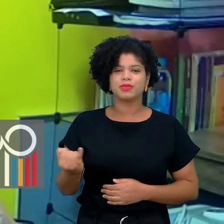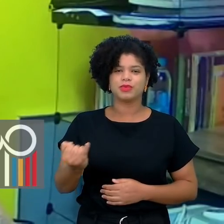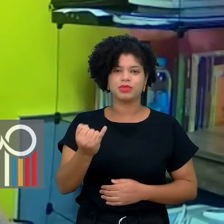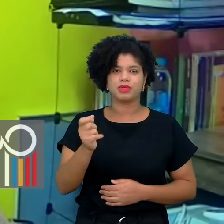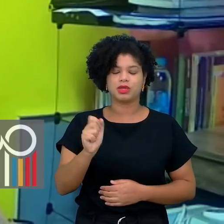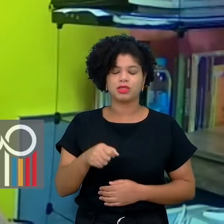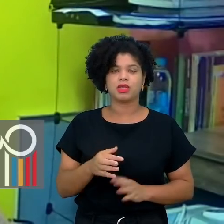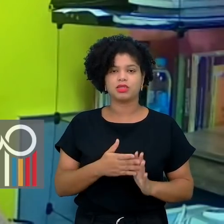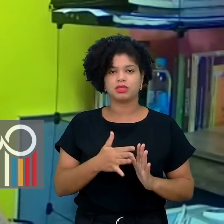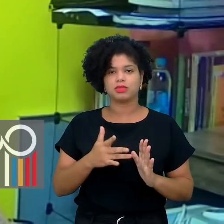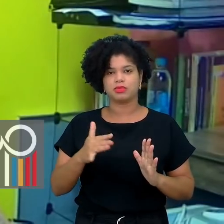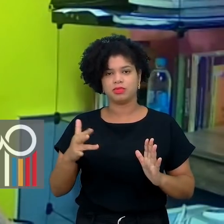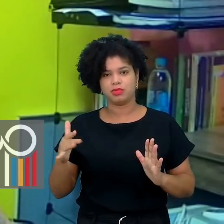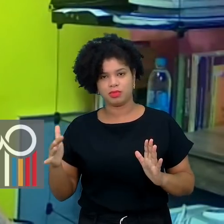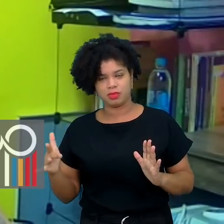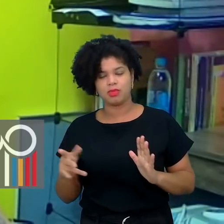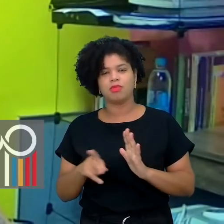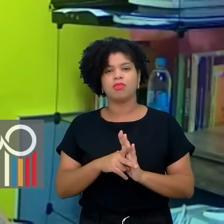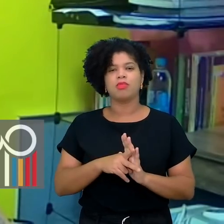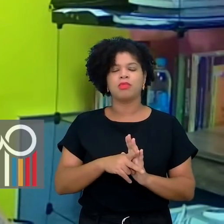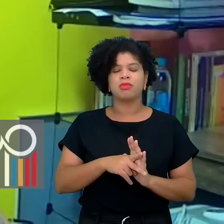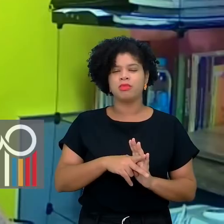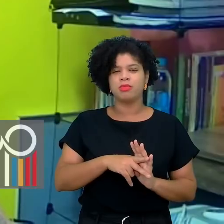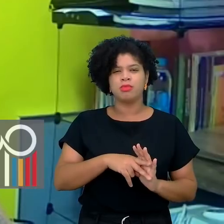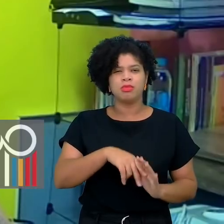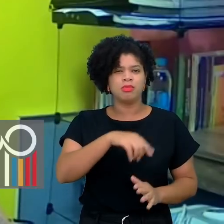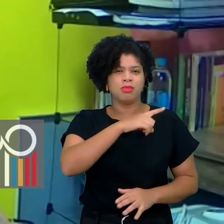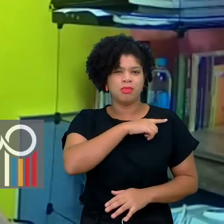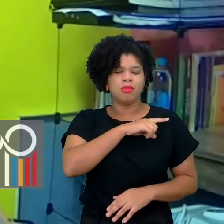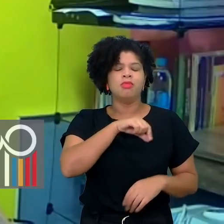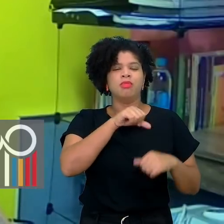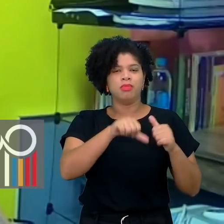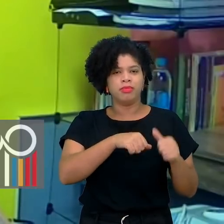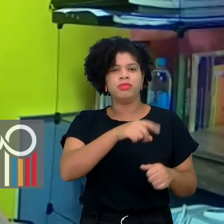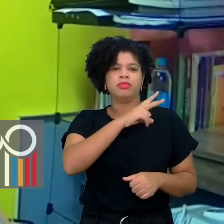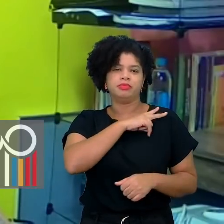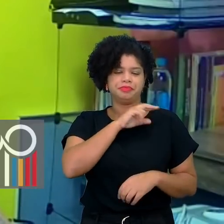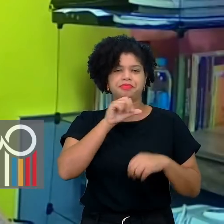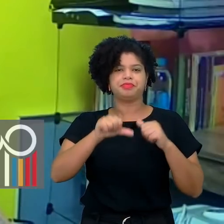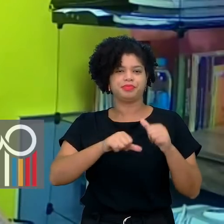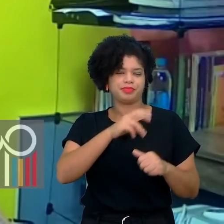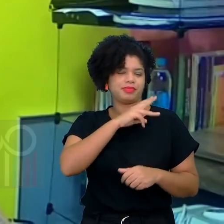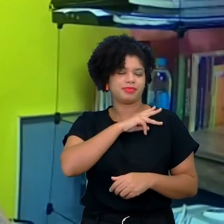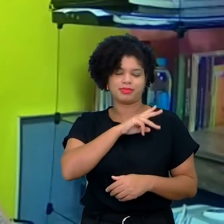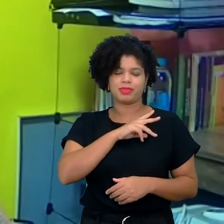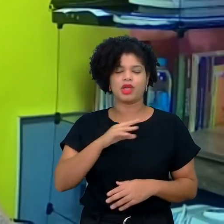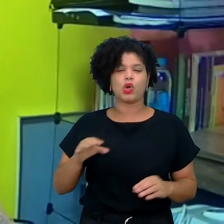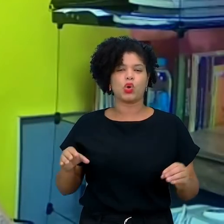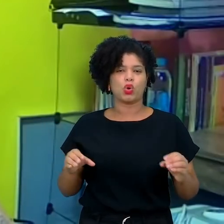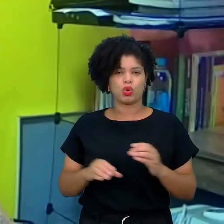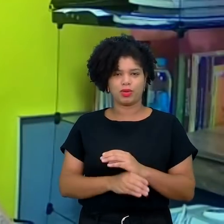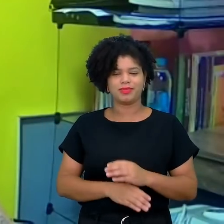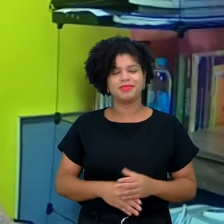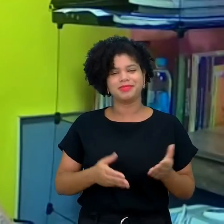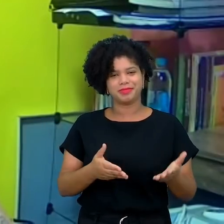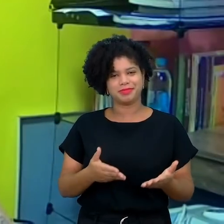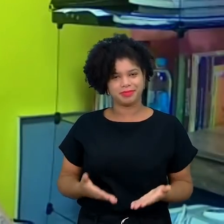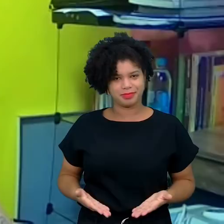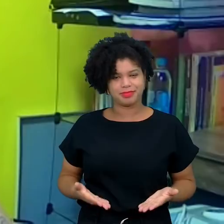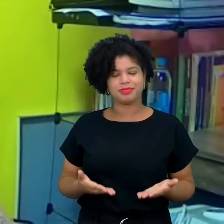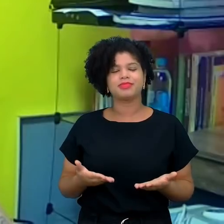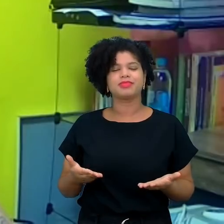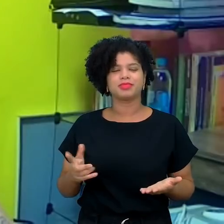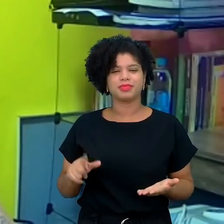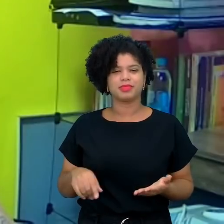seguir na sua trajetória para o ano seguinte. Sejam todos bem-vindos a mais uma formação. Vou compartilhar